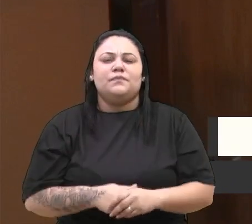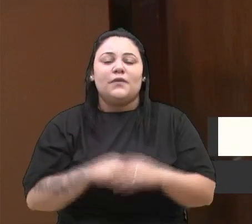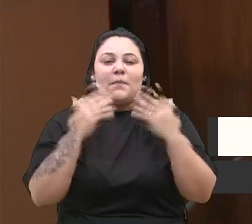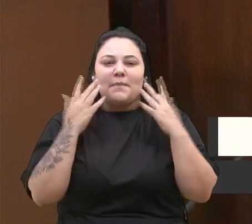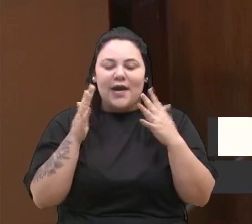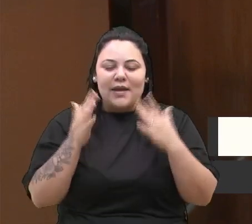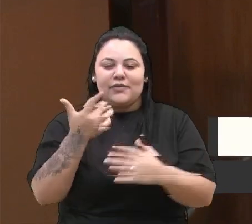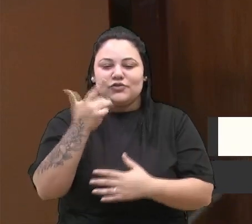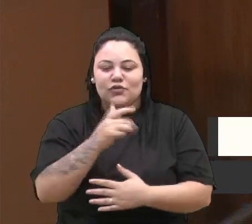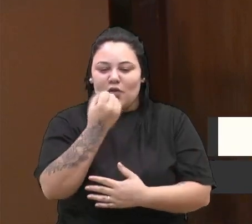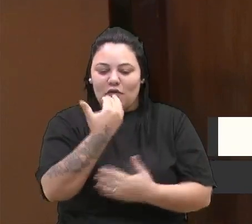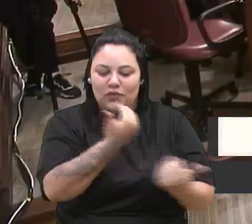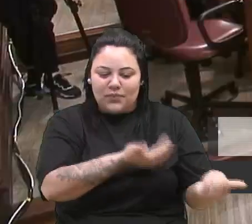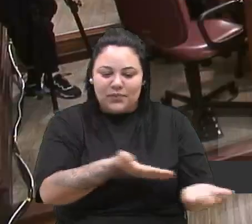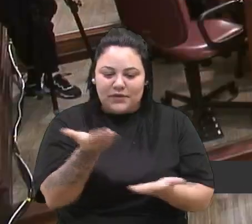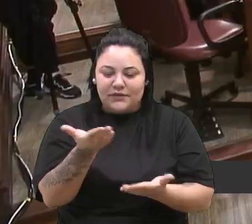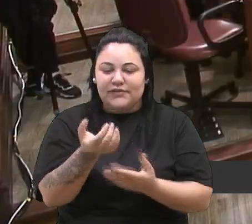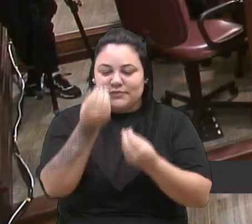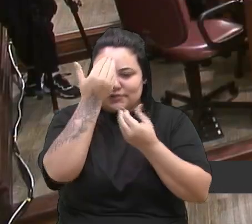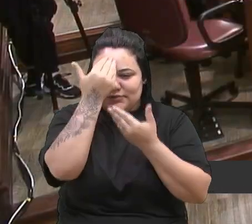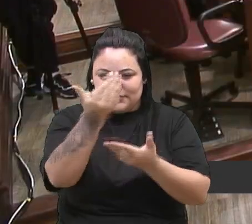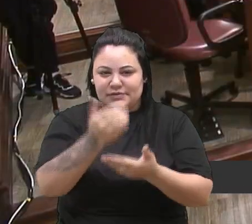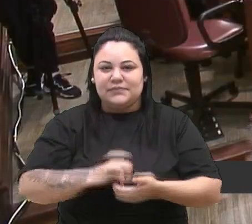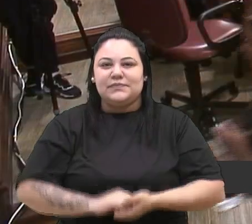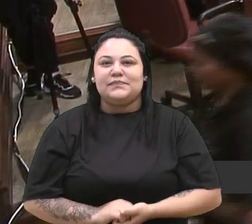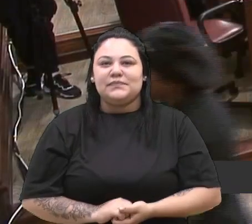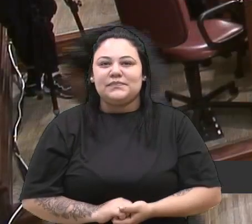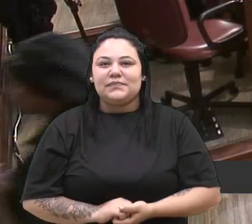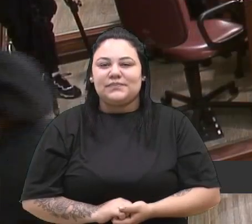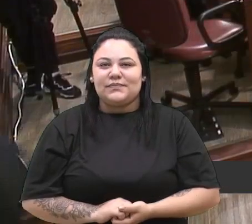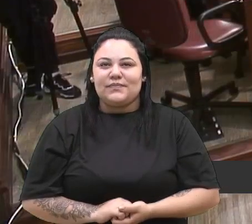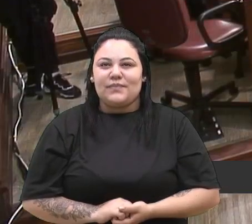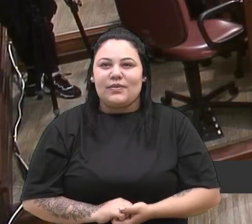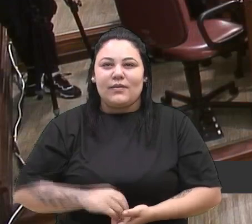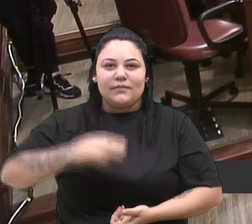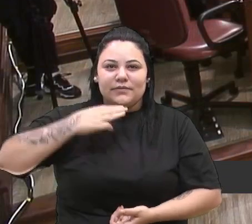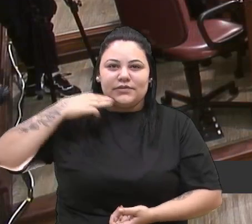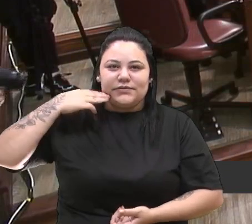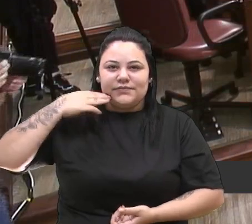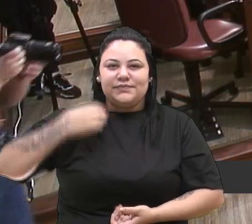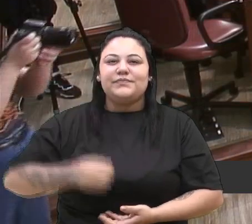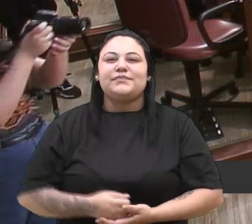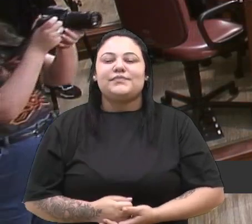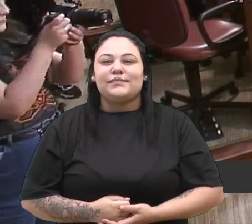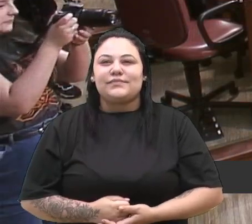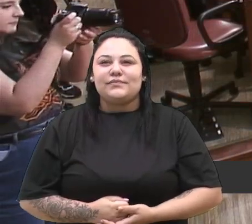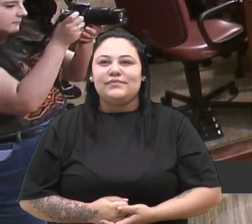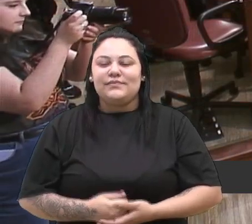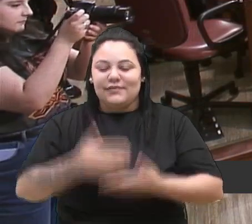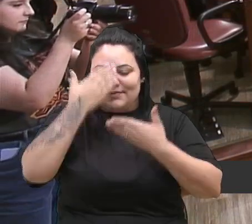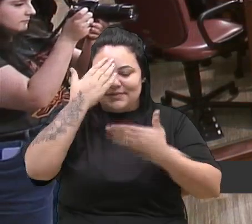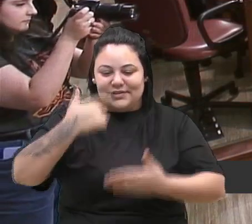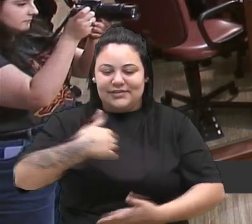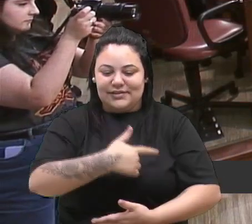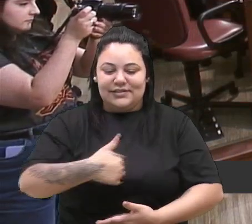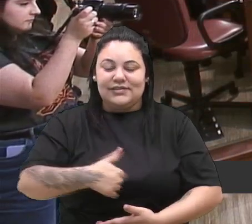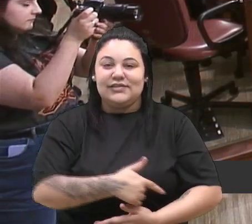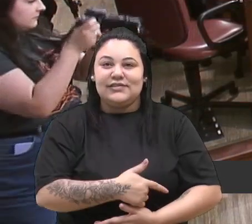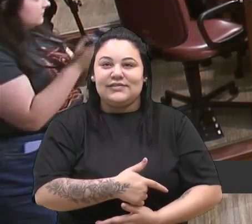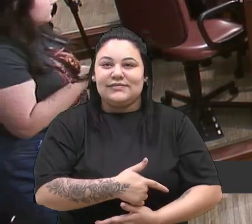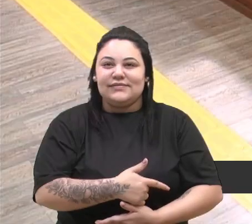mais uma vez, seja bem-vinda. Muito obrigado, vereador. Sua parte, vereadora Marisol. Muito obrigada, vereador Zanquim. Em nome da bancada